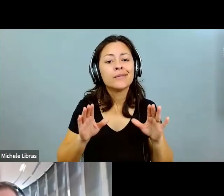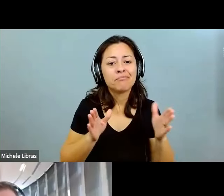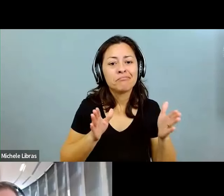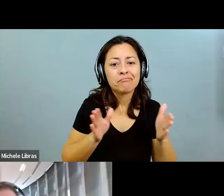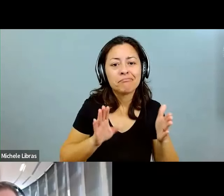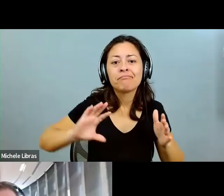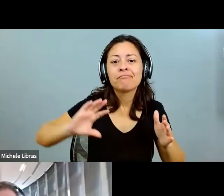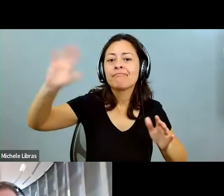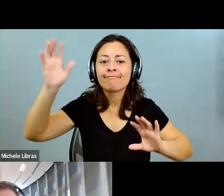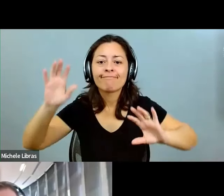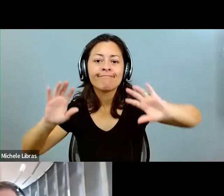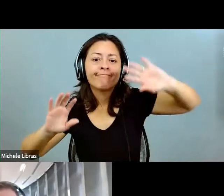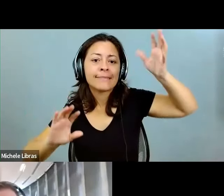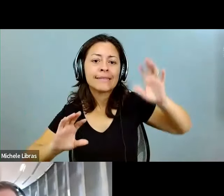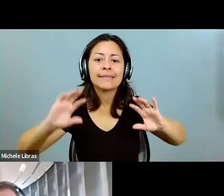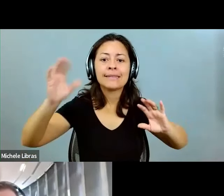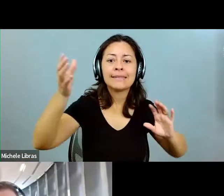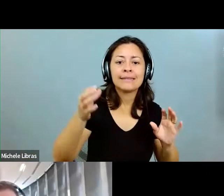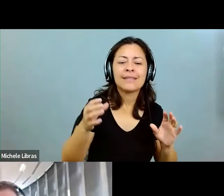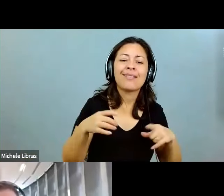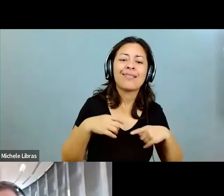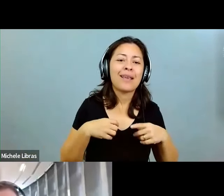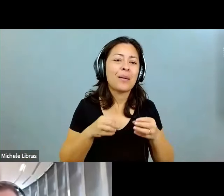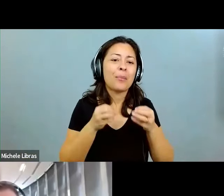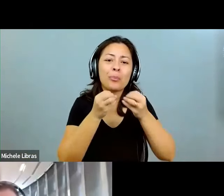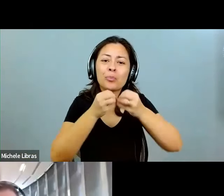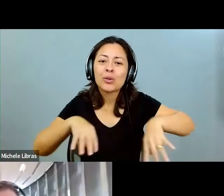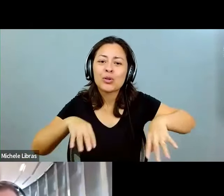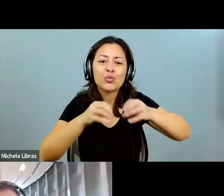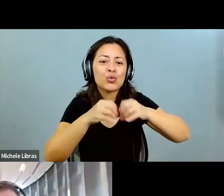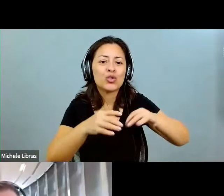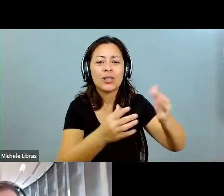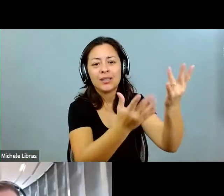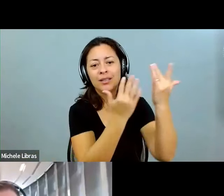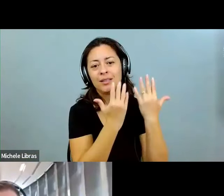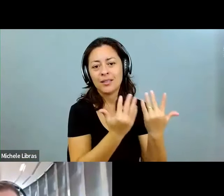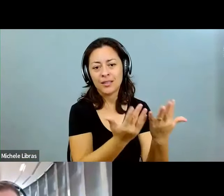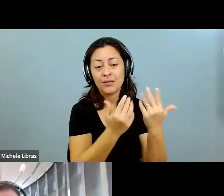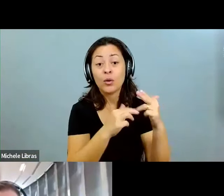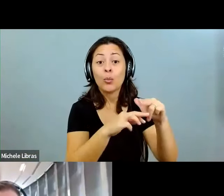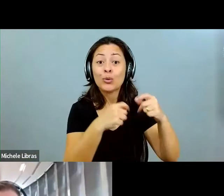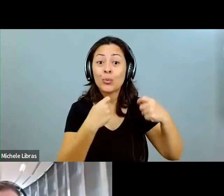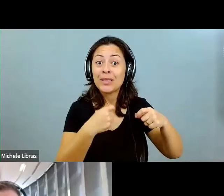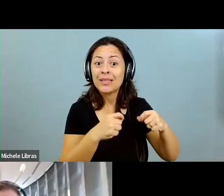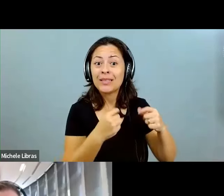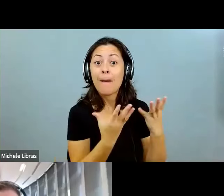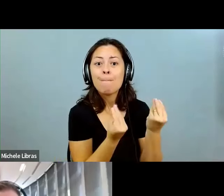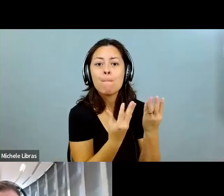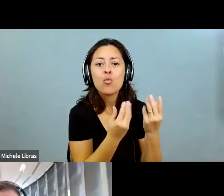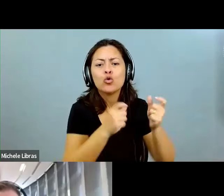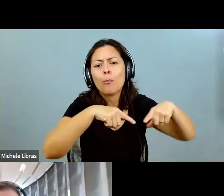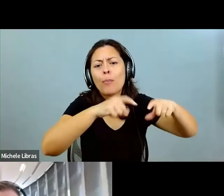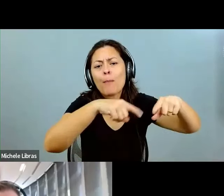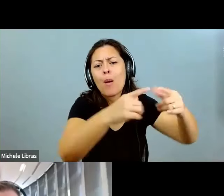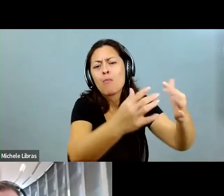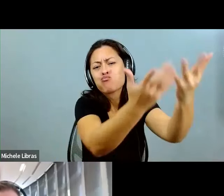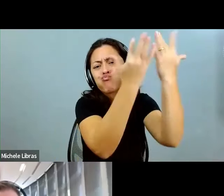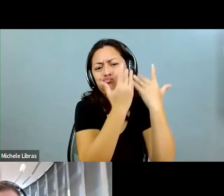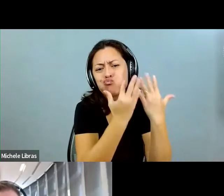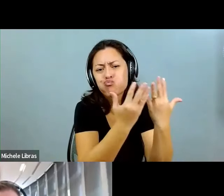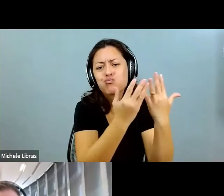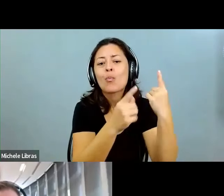acontecem e geram quebras de saf então por isso que eh essa essa oscilação